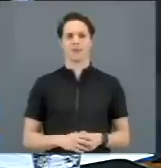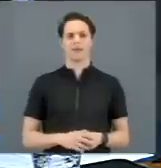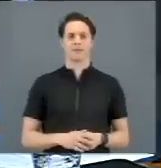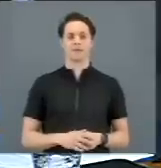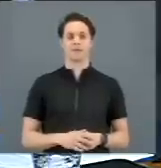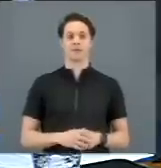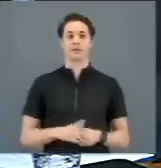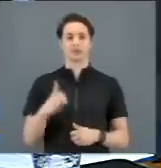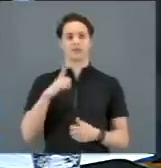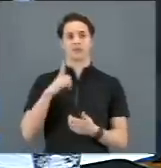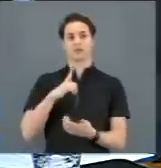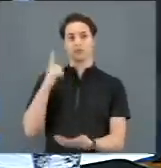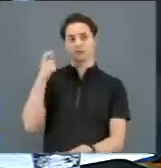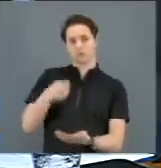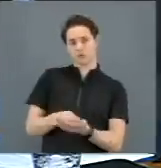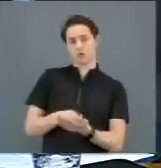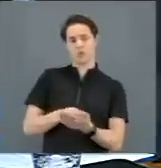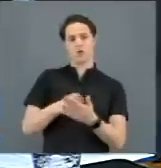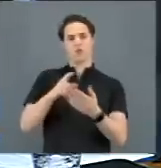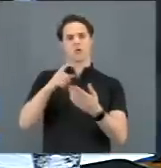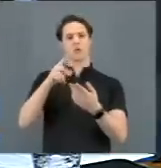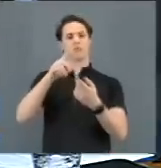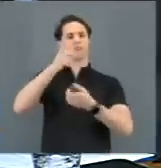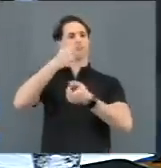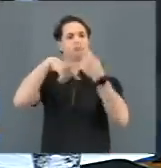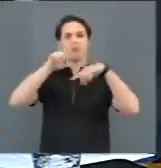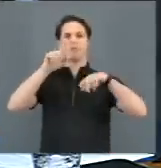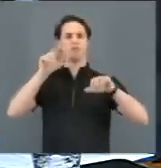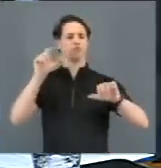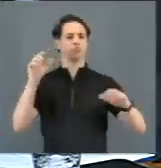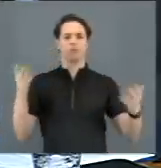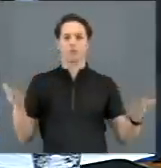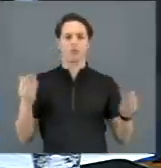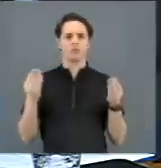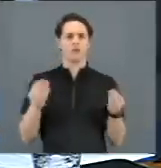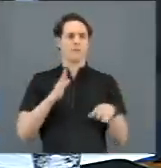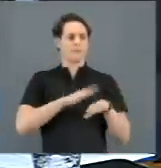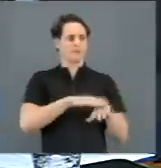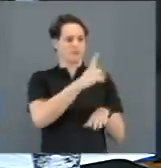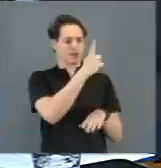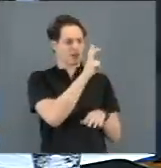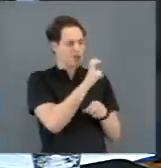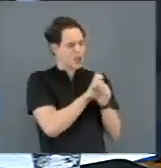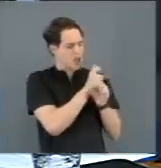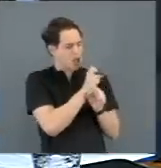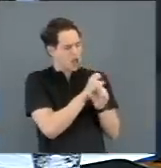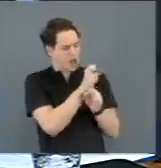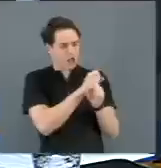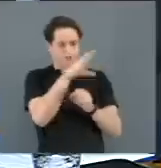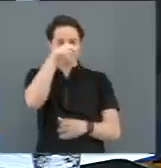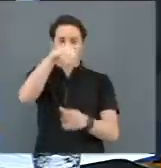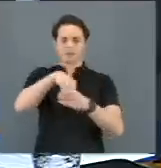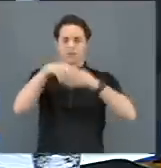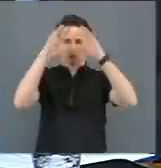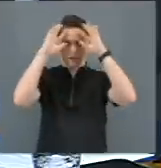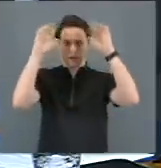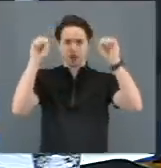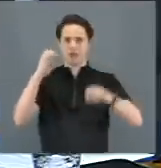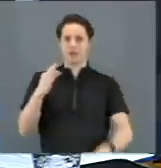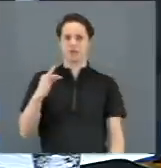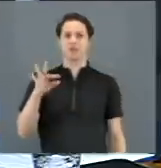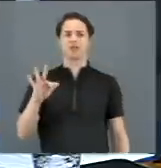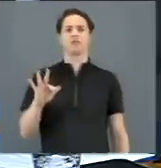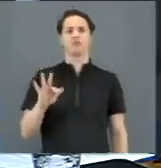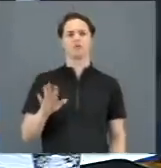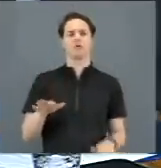Decisões que, do dia para a noite, que tramitavam, processos que tramitavam há mais de 15 anos no Supremo Tribunal Federal, como os precatórios, do dia